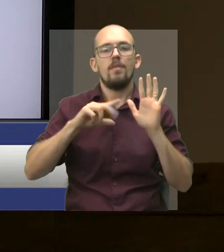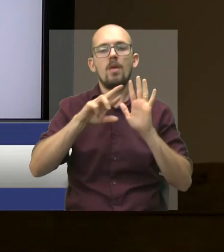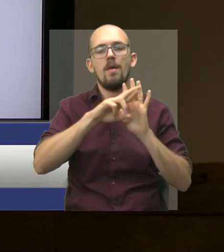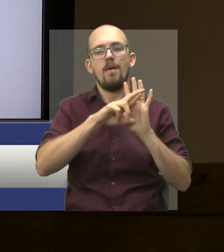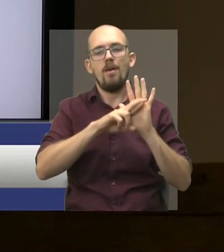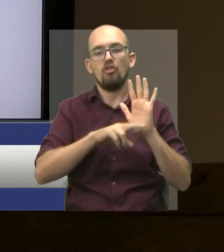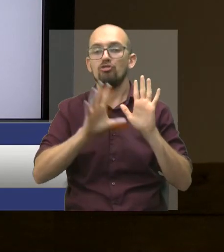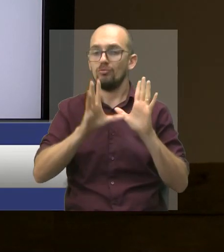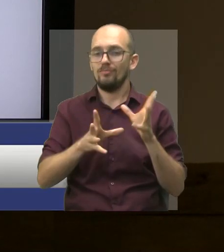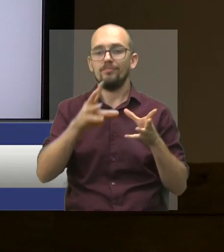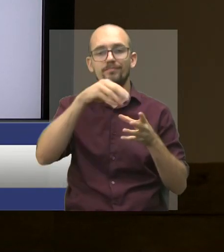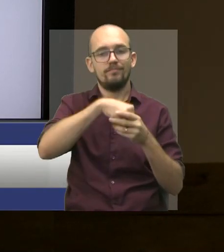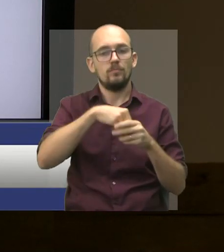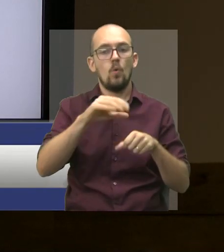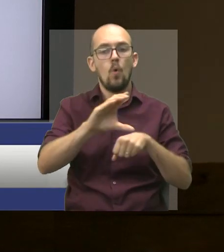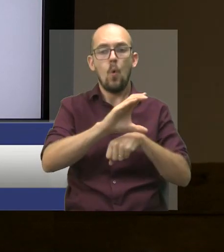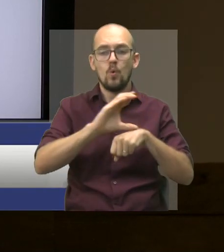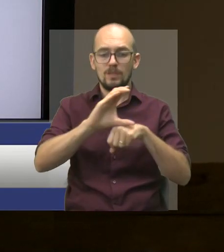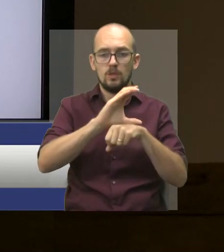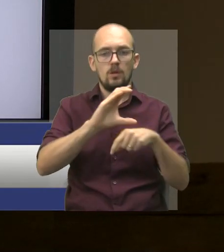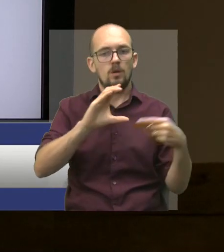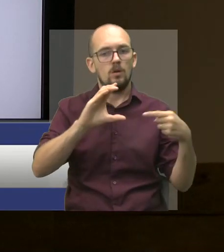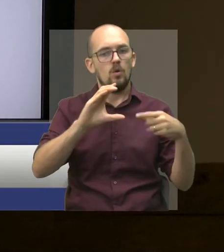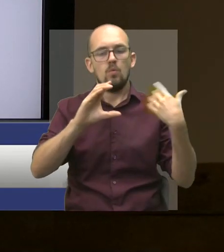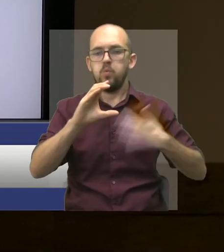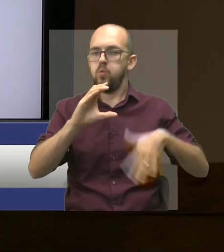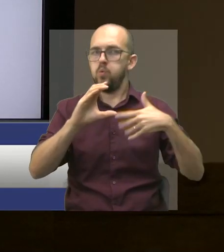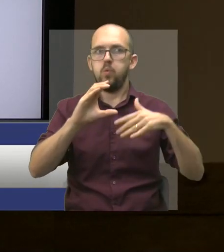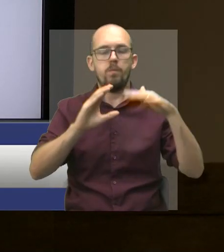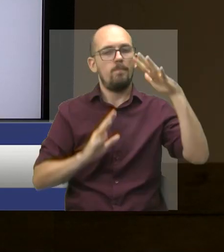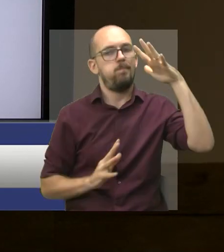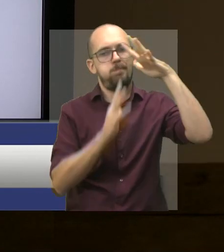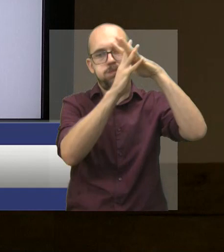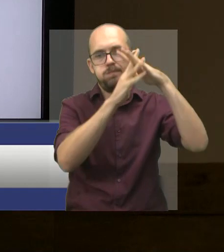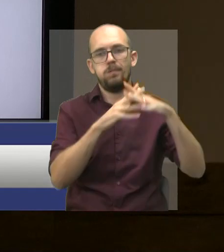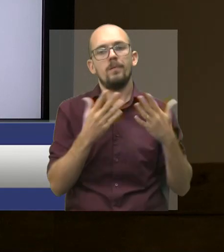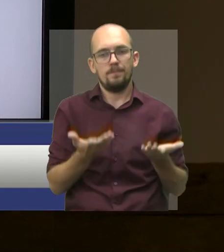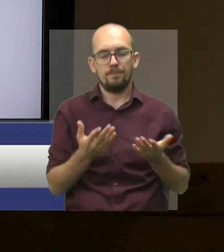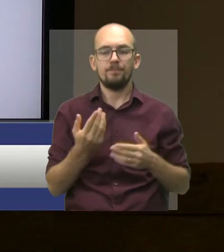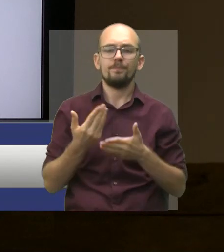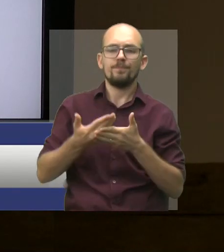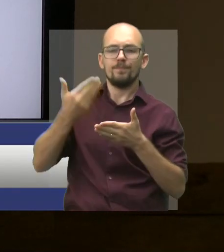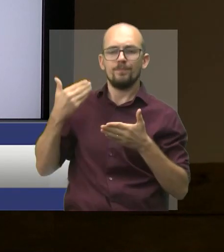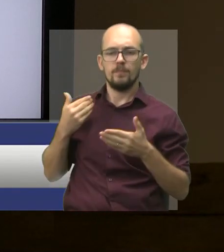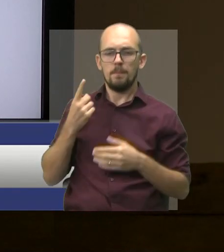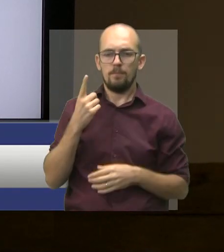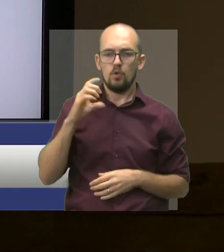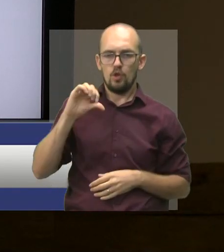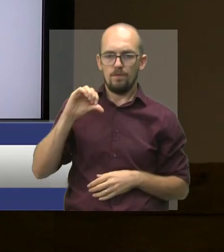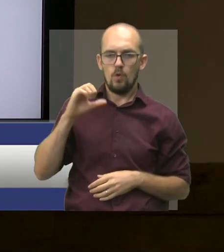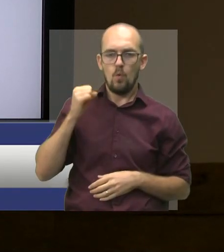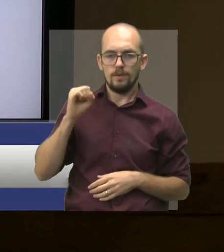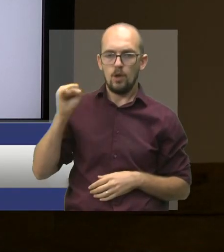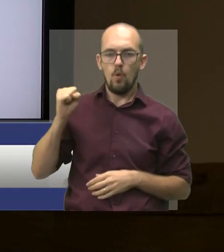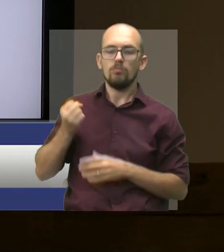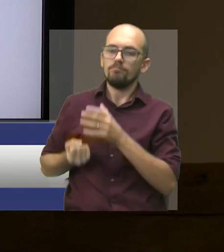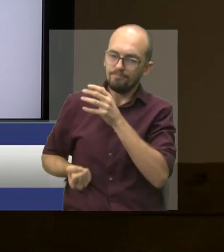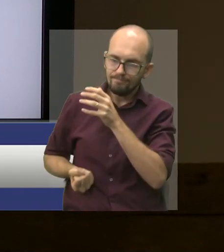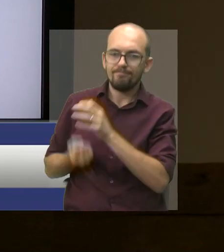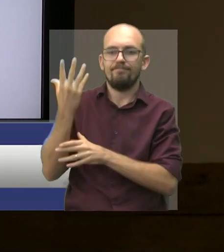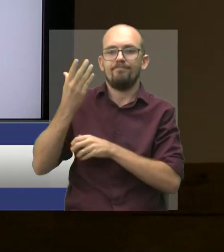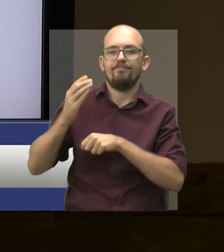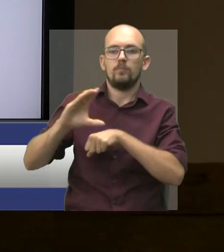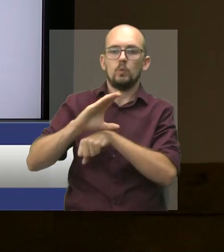previstas pela nossa lei maior do Brasil. Então, desde 1988, as regras foram postas de como